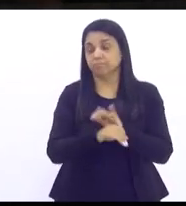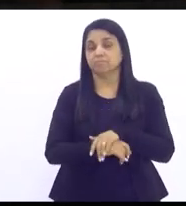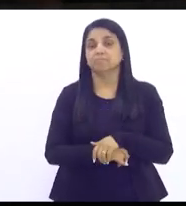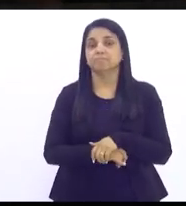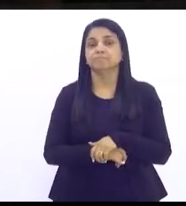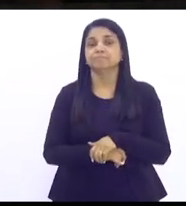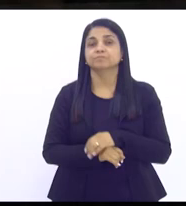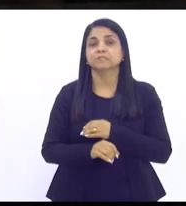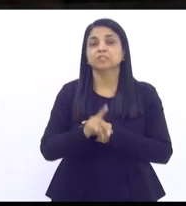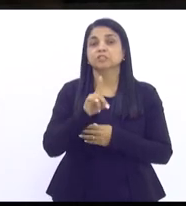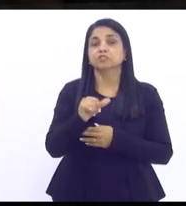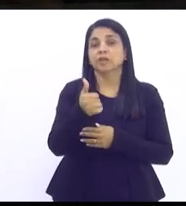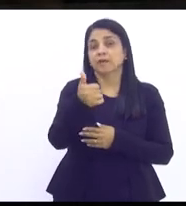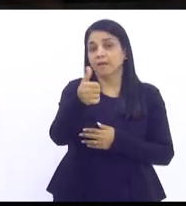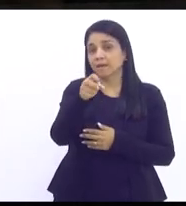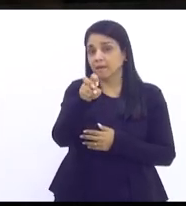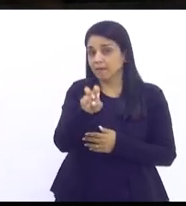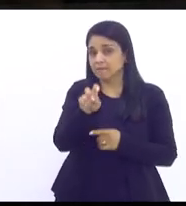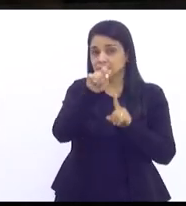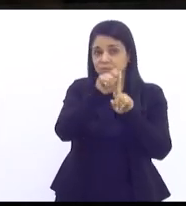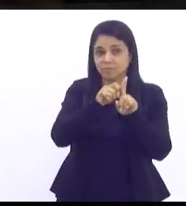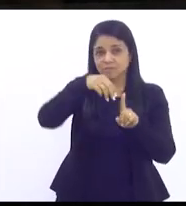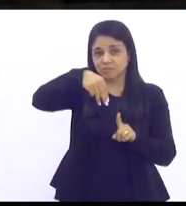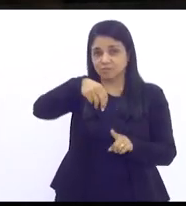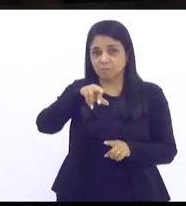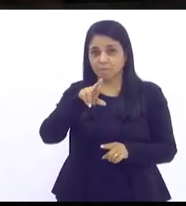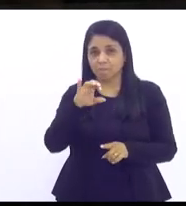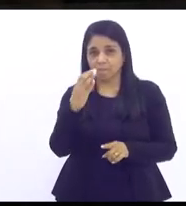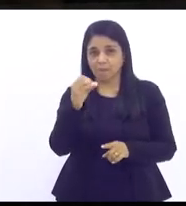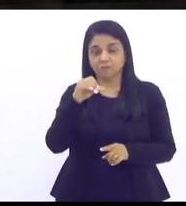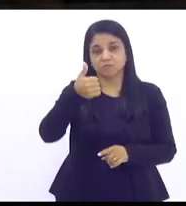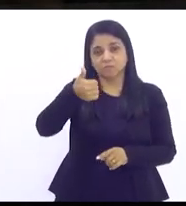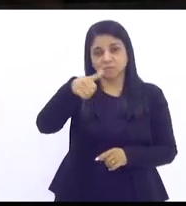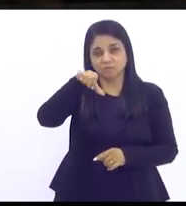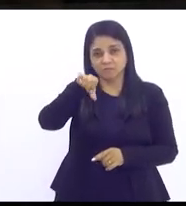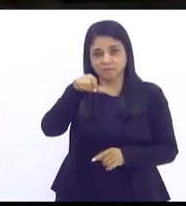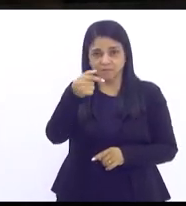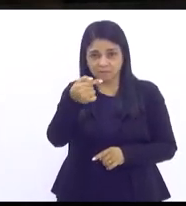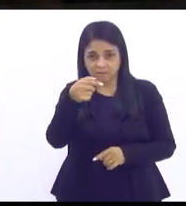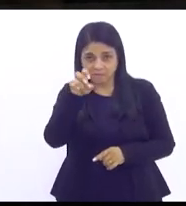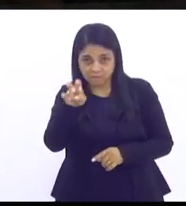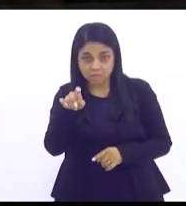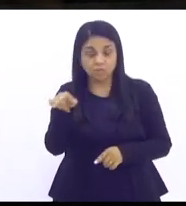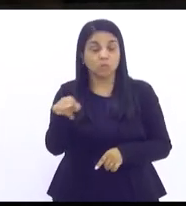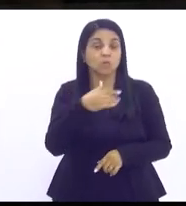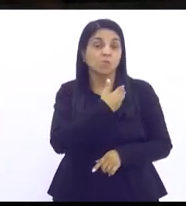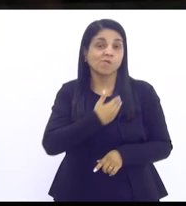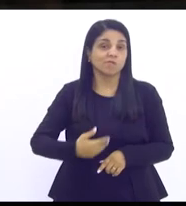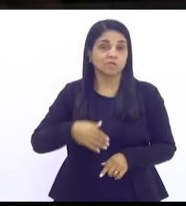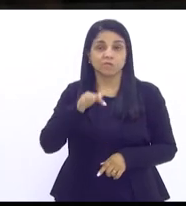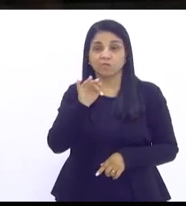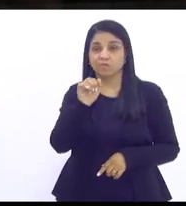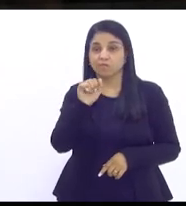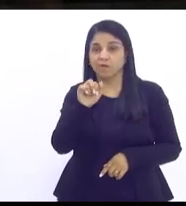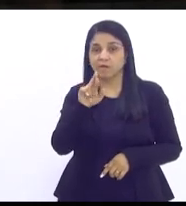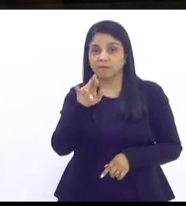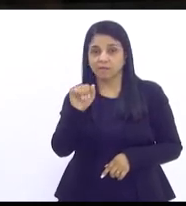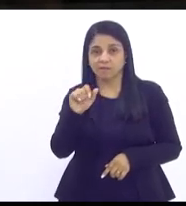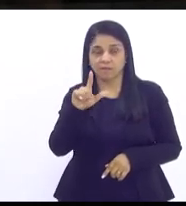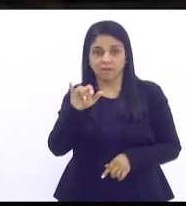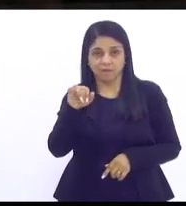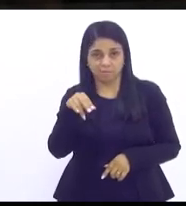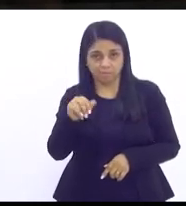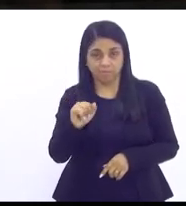em 15 de março de 1975, o governador Floriano Faria Lima